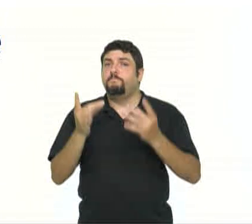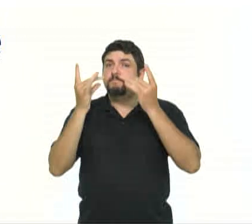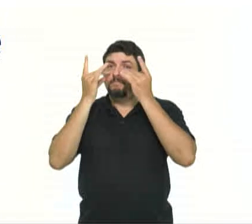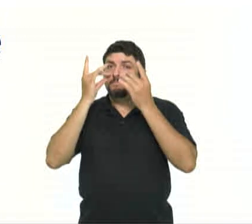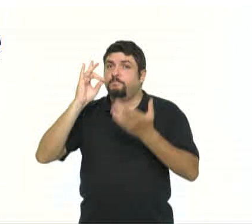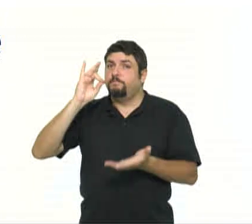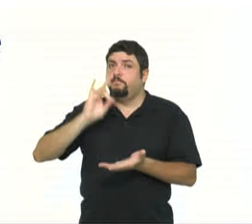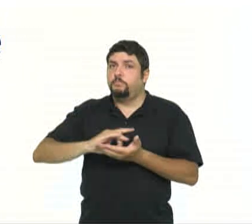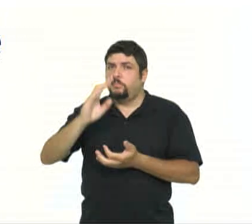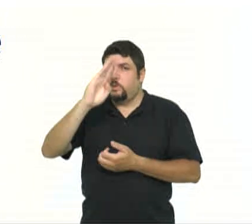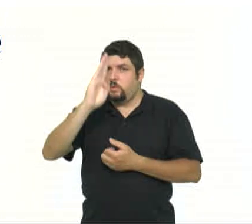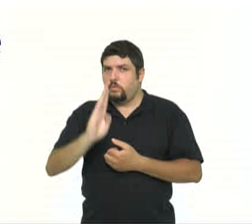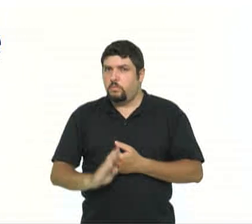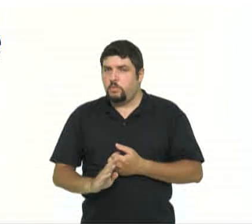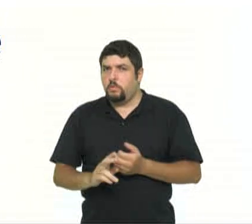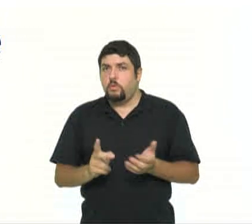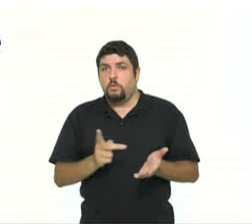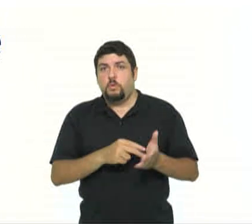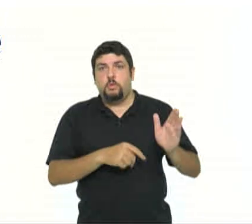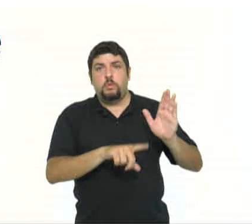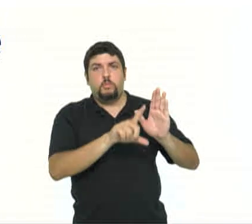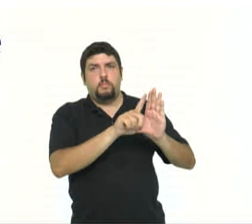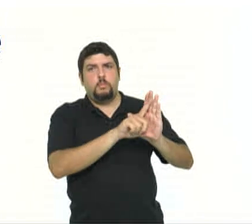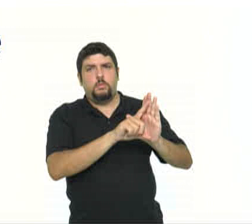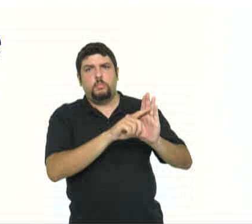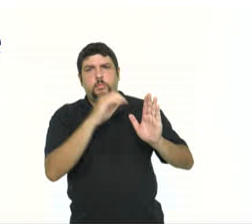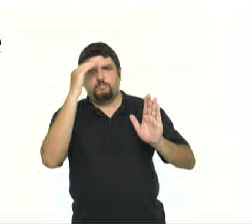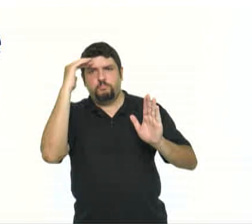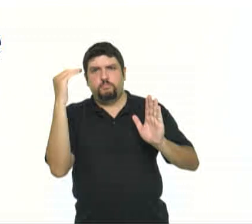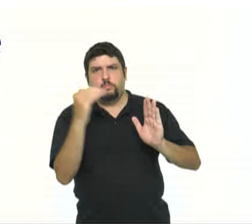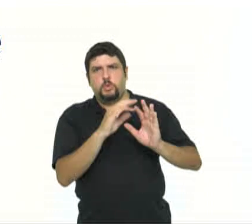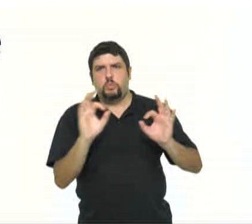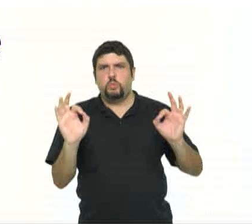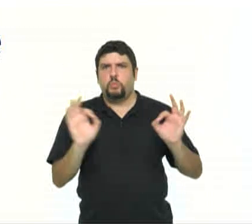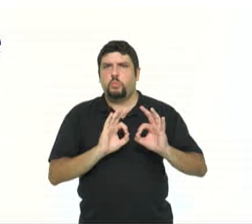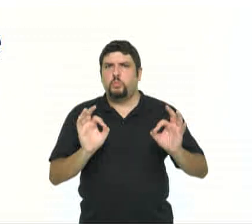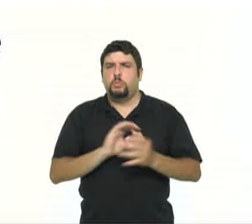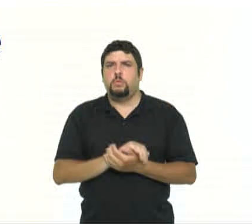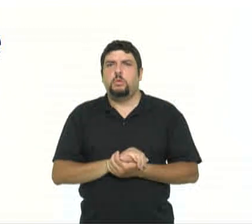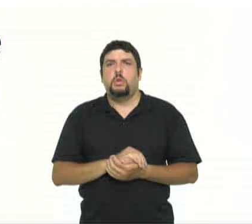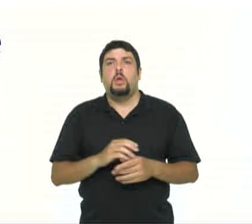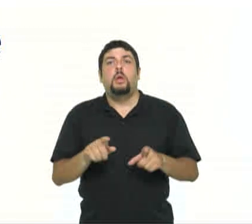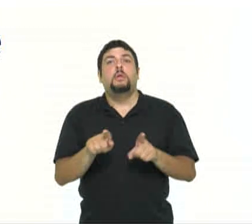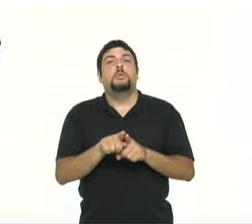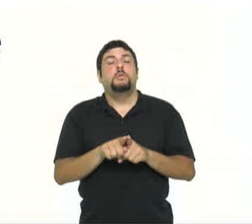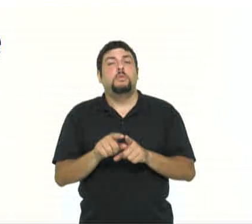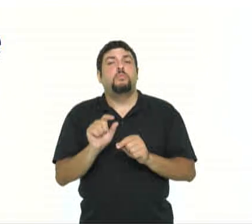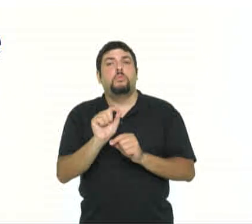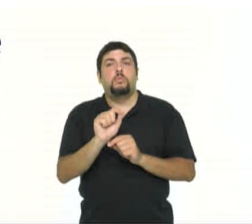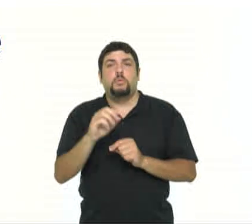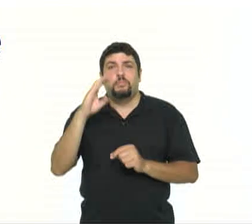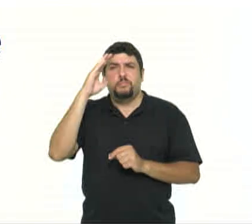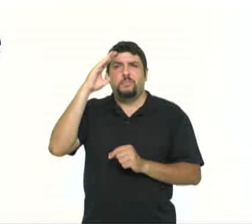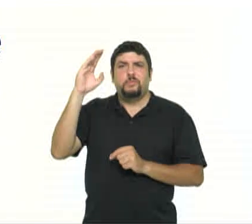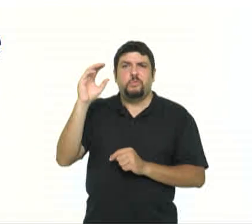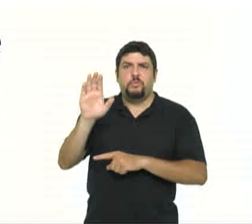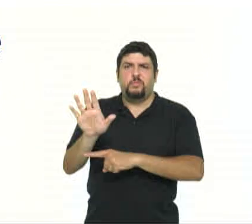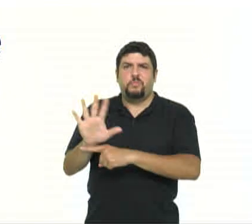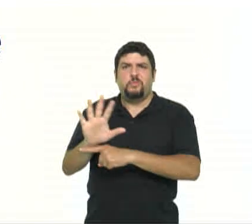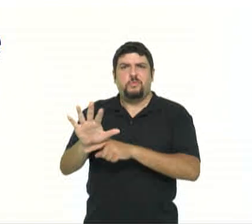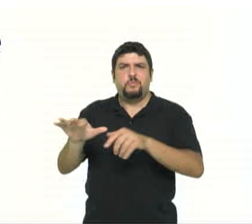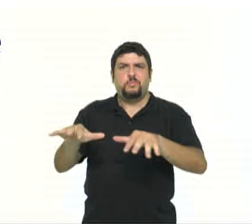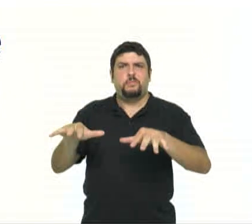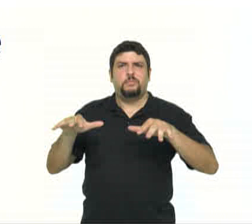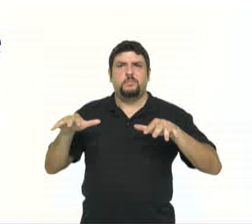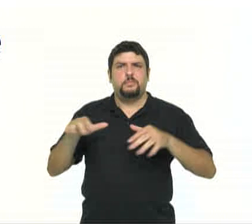brasileira, não há o cumprimento dessa garantia, principalmente no que diz respeito ao cinema.